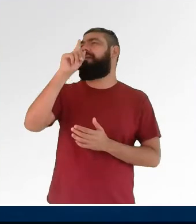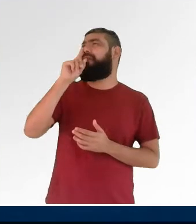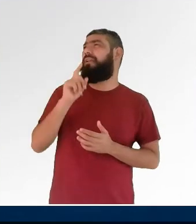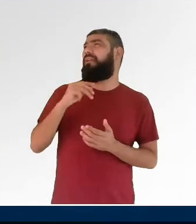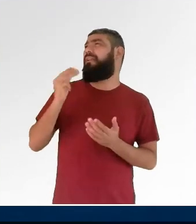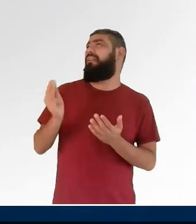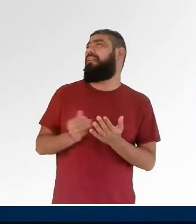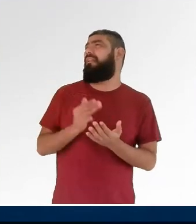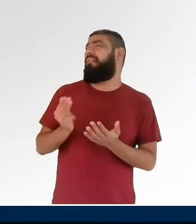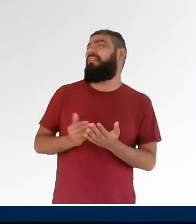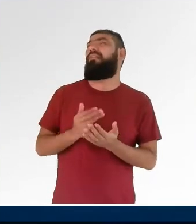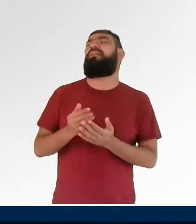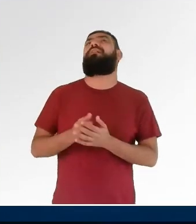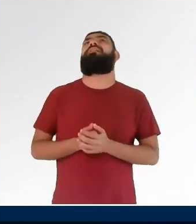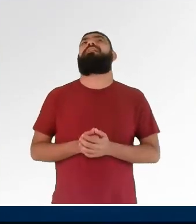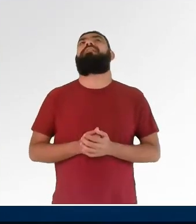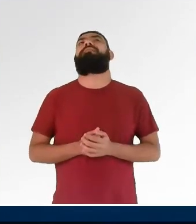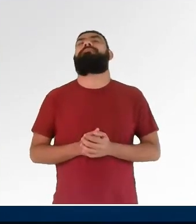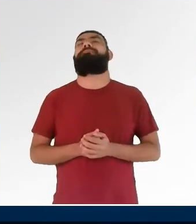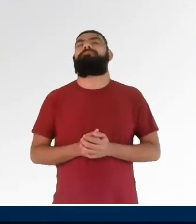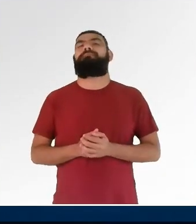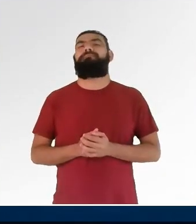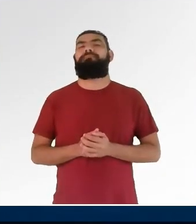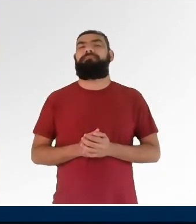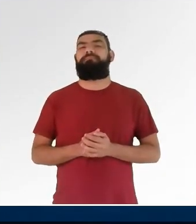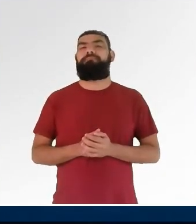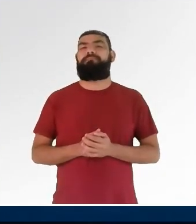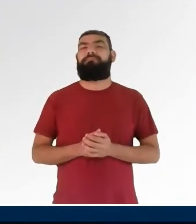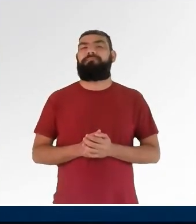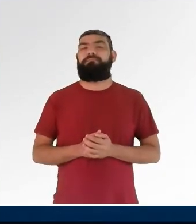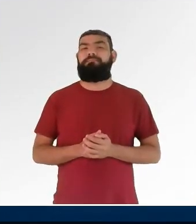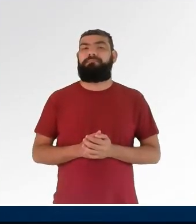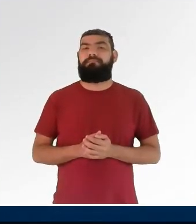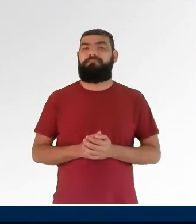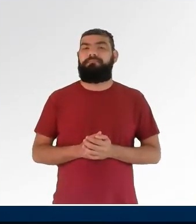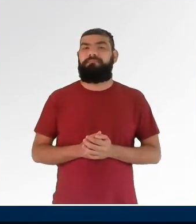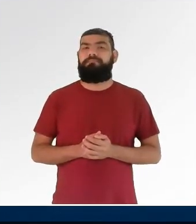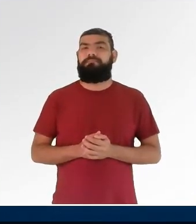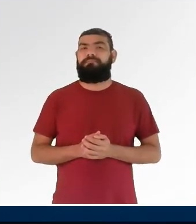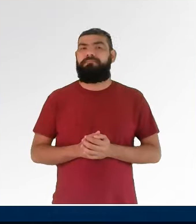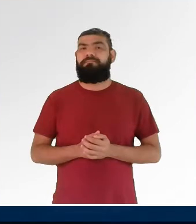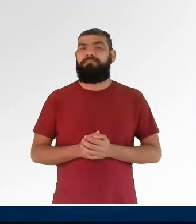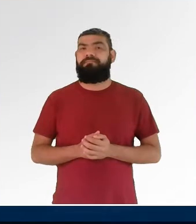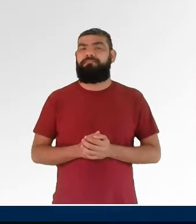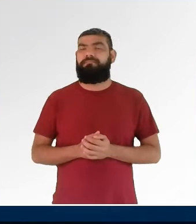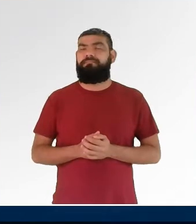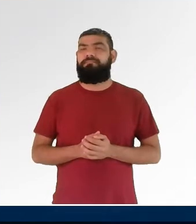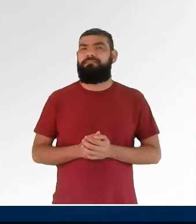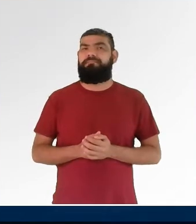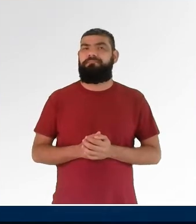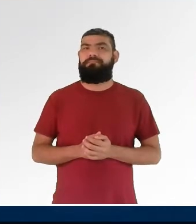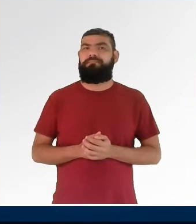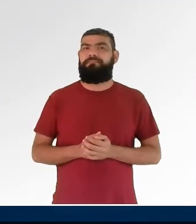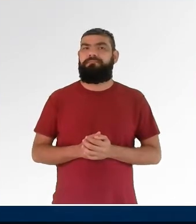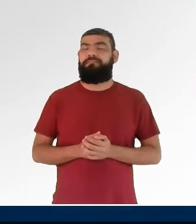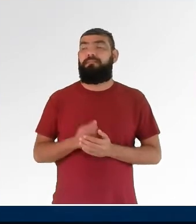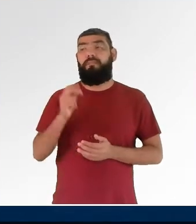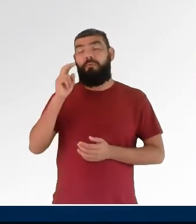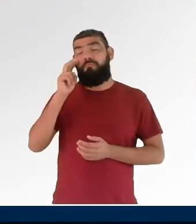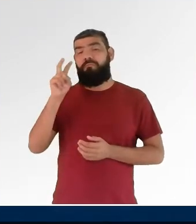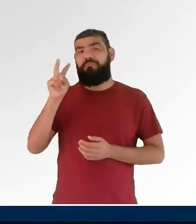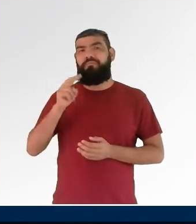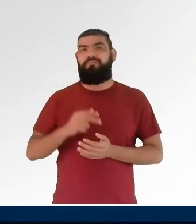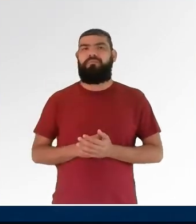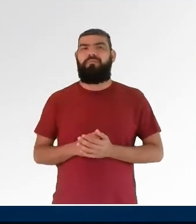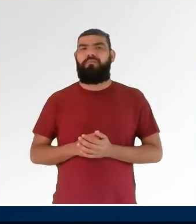Bojunga, tem aí o seu início apresentado. Não vamos estragar a surpresa, não é isso? E olha o que diz aí. Eu tenho que